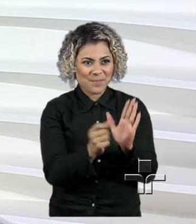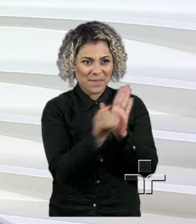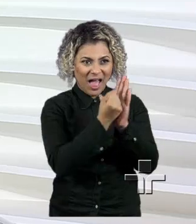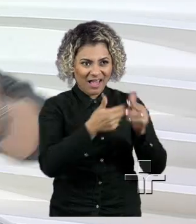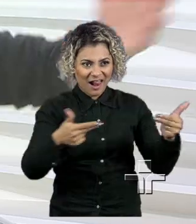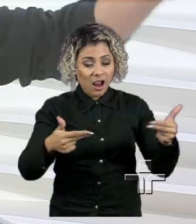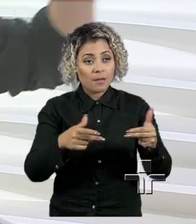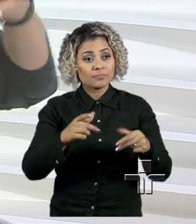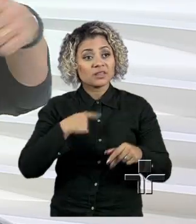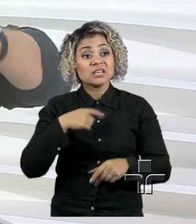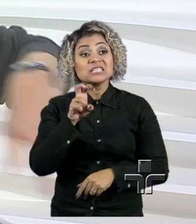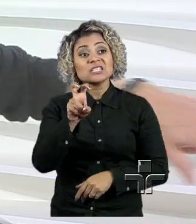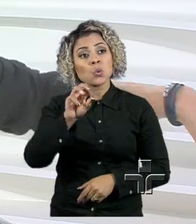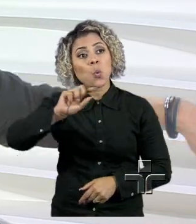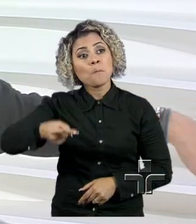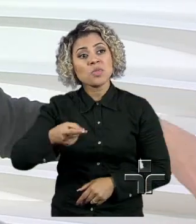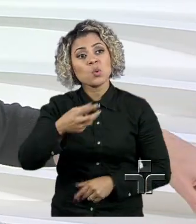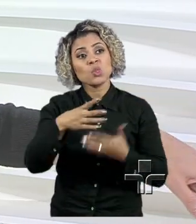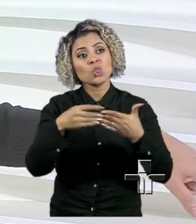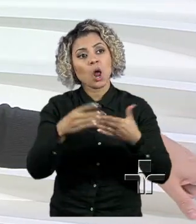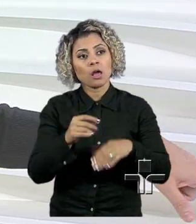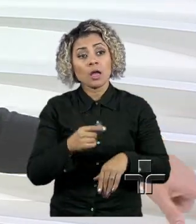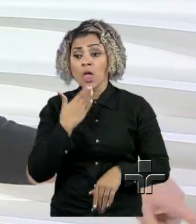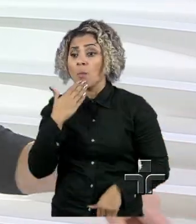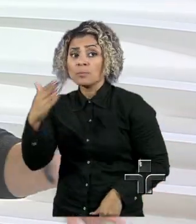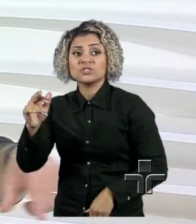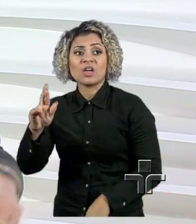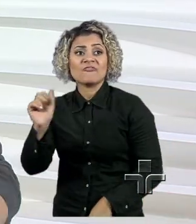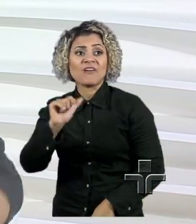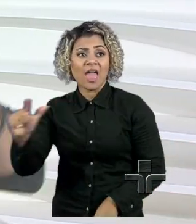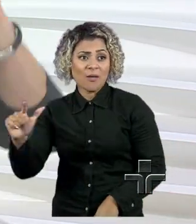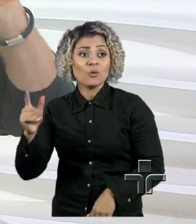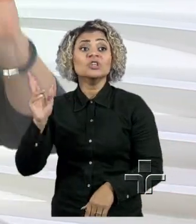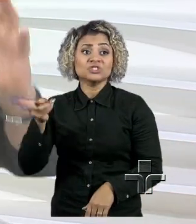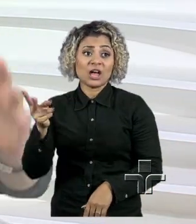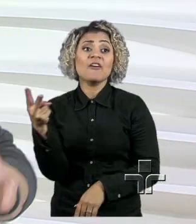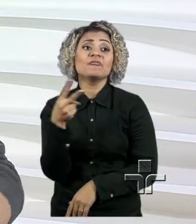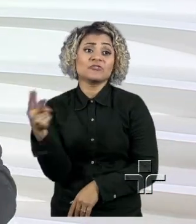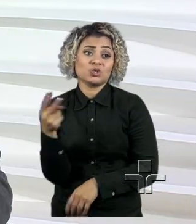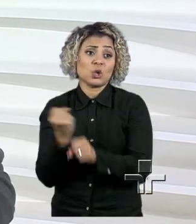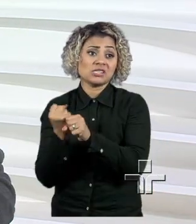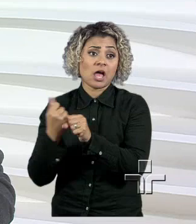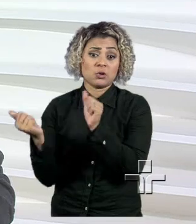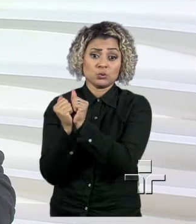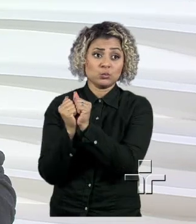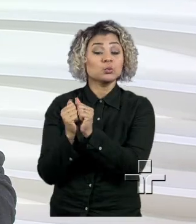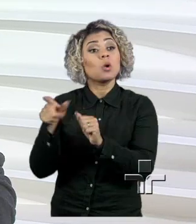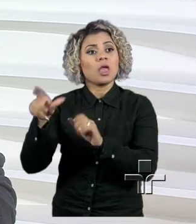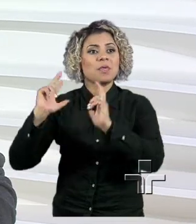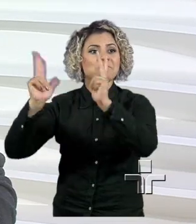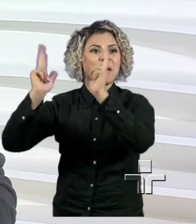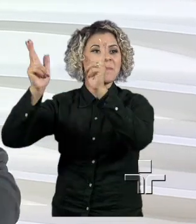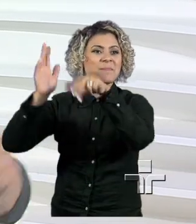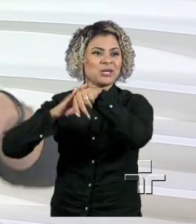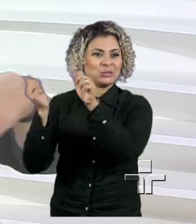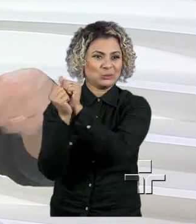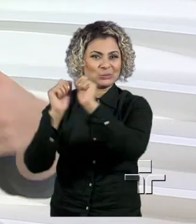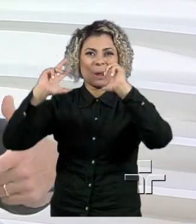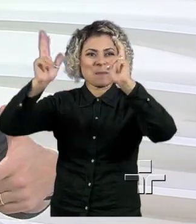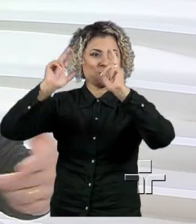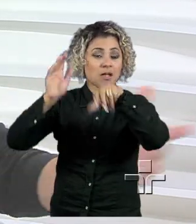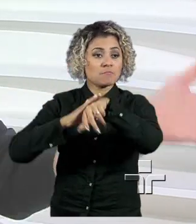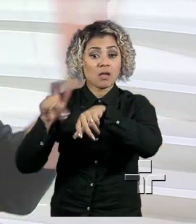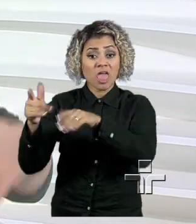$5 mil. Peguei o Rafinha, que está comigo até hoje, 22 anos, né? Que jogava vôlei comigo, grande canhotinha, e que era um